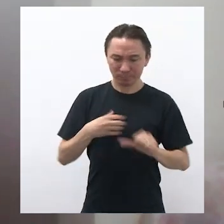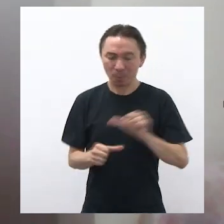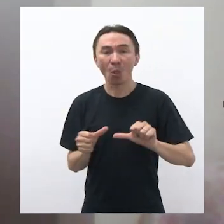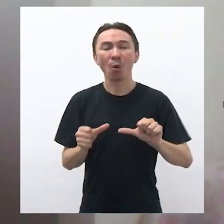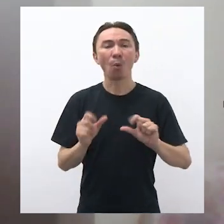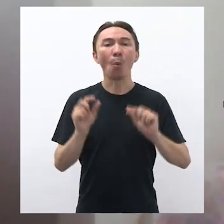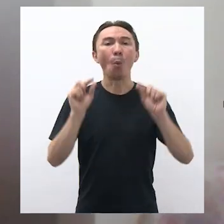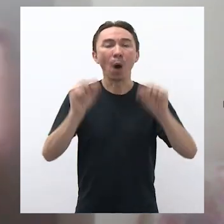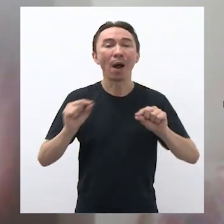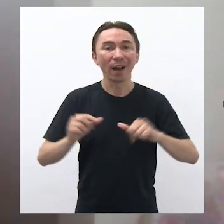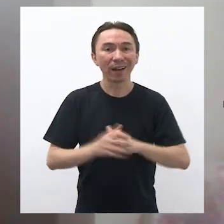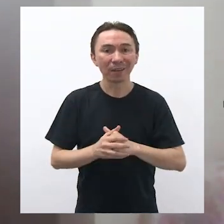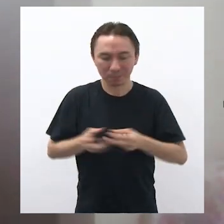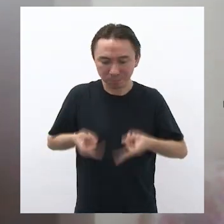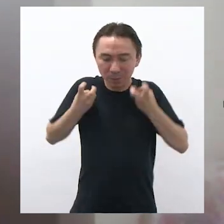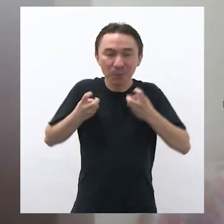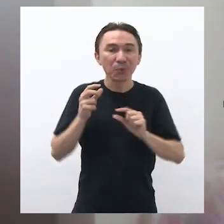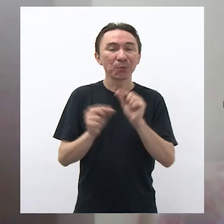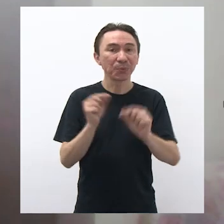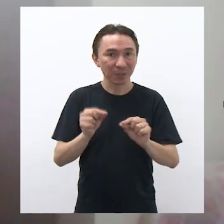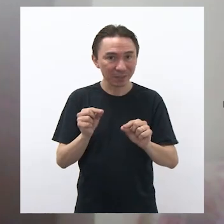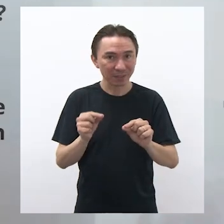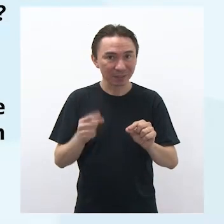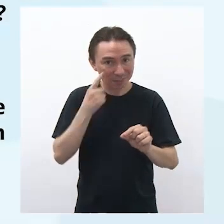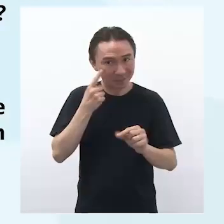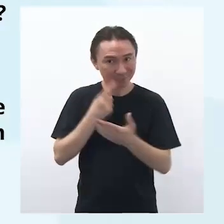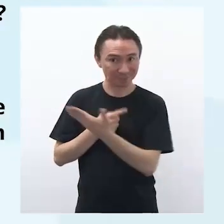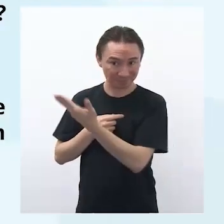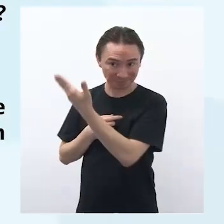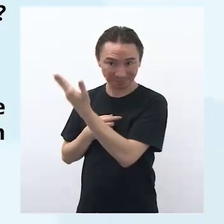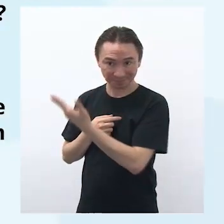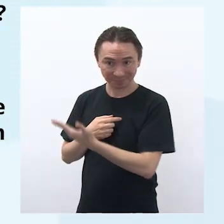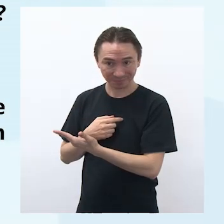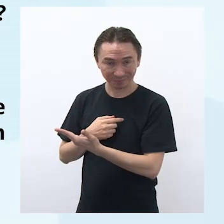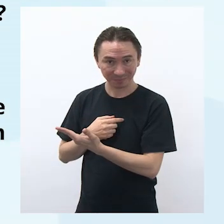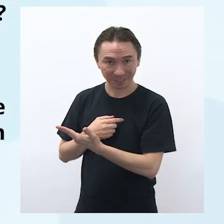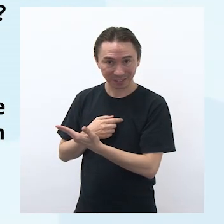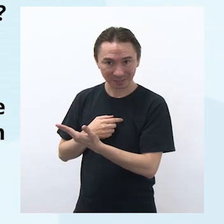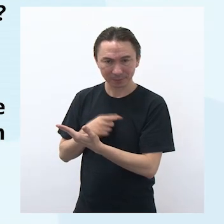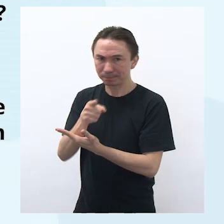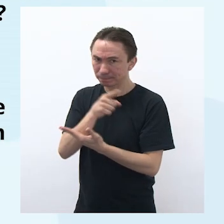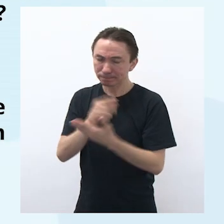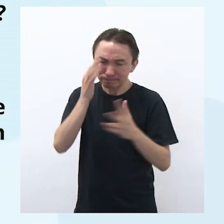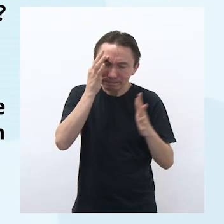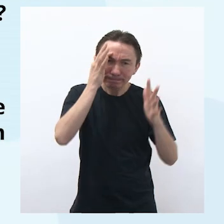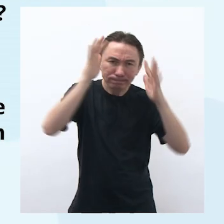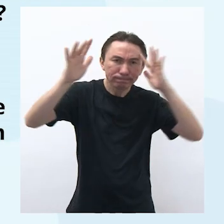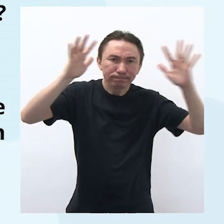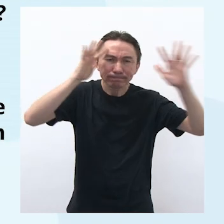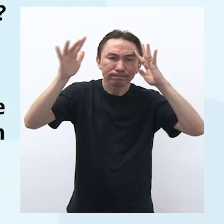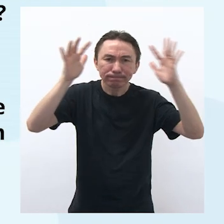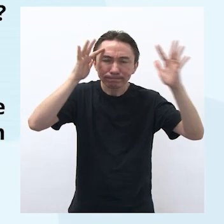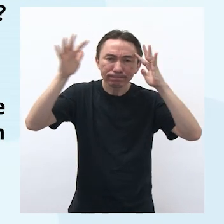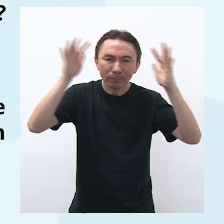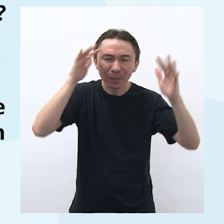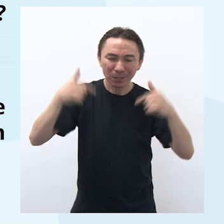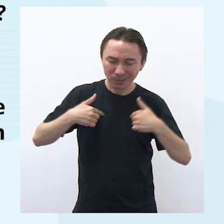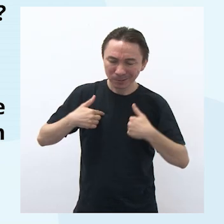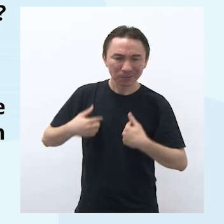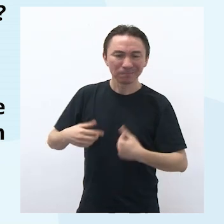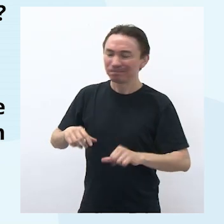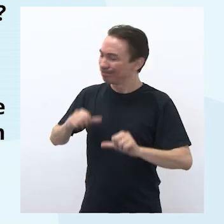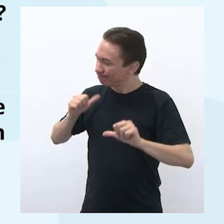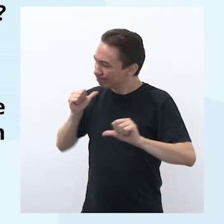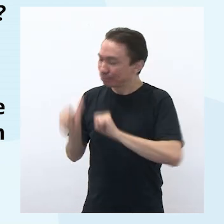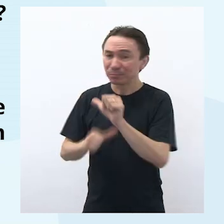cá? Então, a gente vai deixar o slide aqui para que vocês possam refletir sobre essa principal mudança que vocês